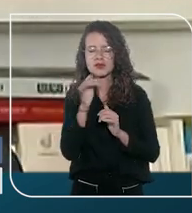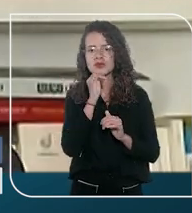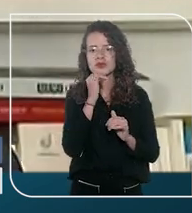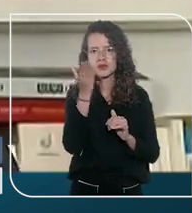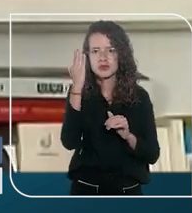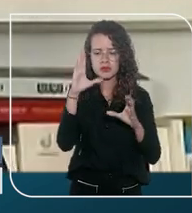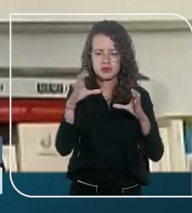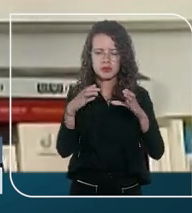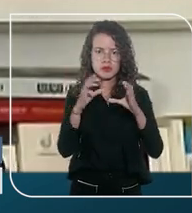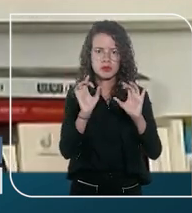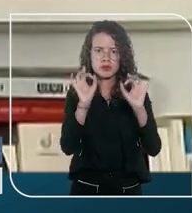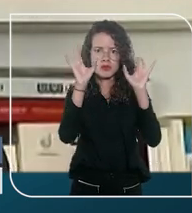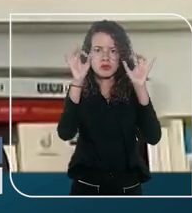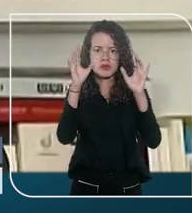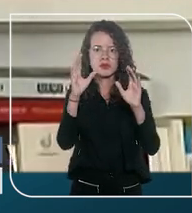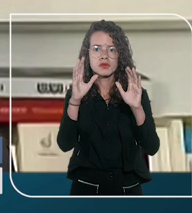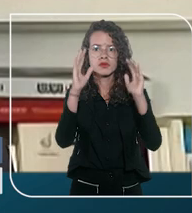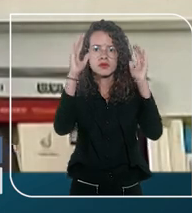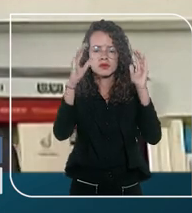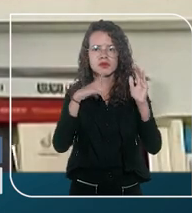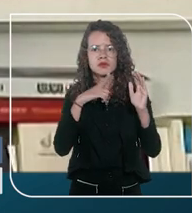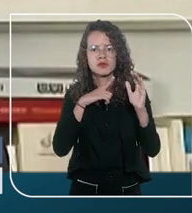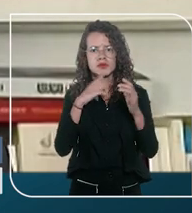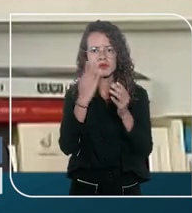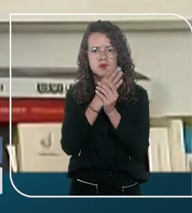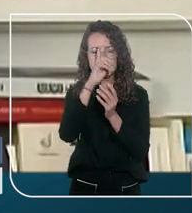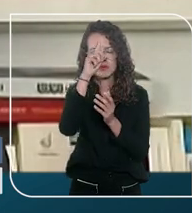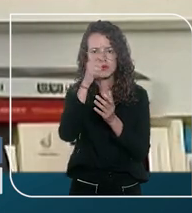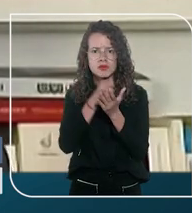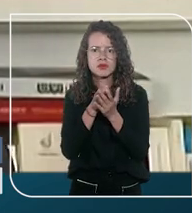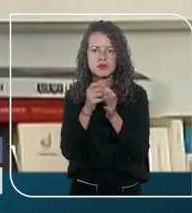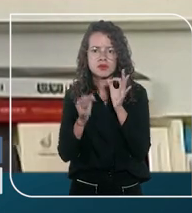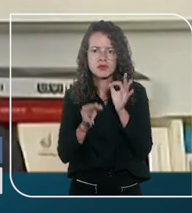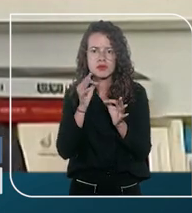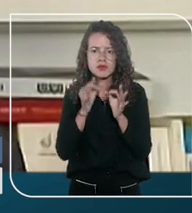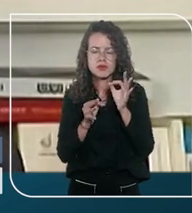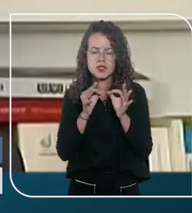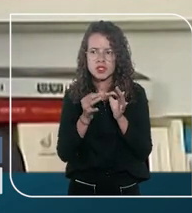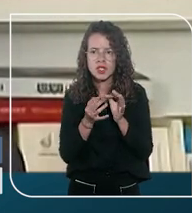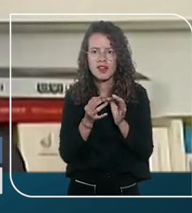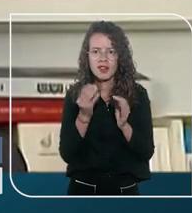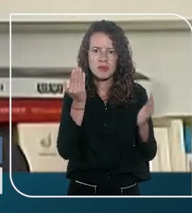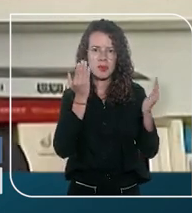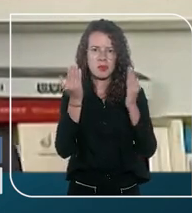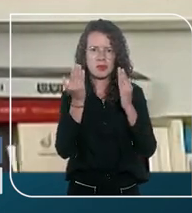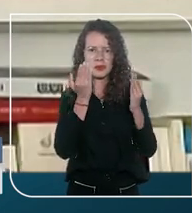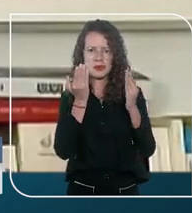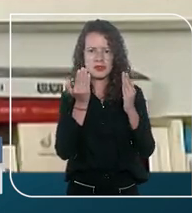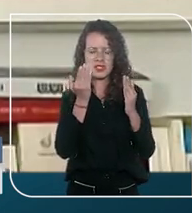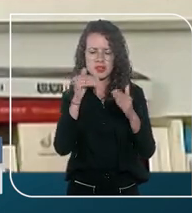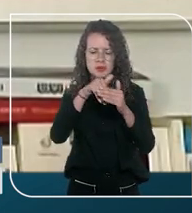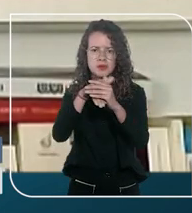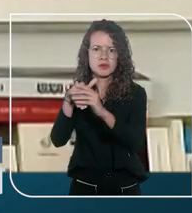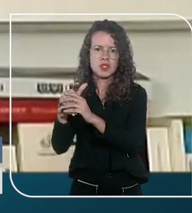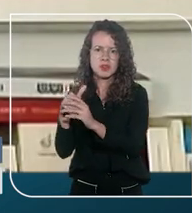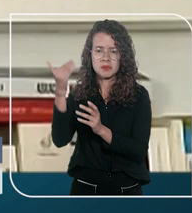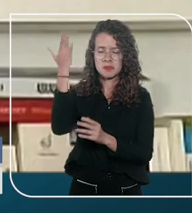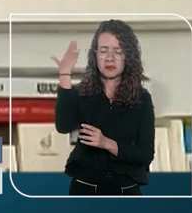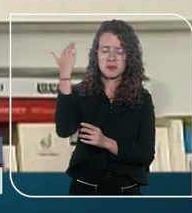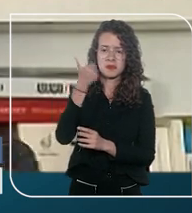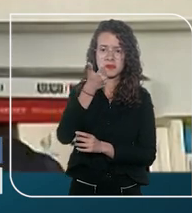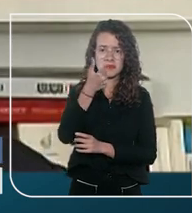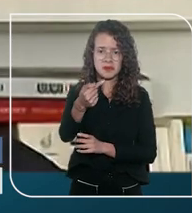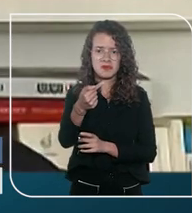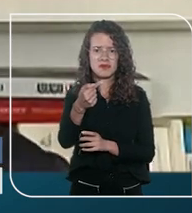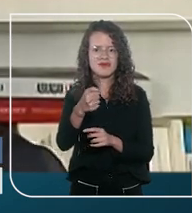da Corte Especial, em que não se aceitou como paradigma um acórdão que já tinha mais de 17 anos, quer